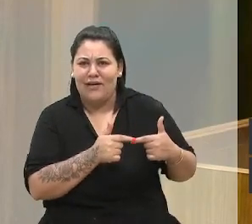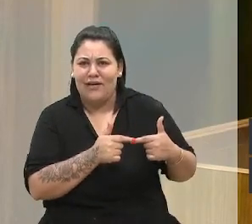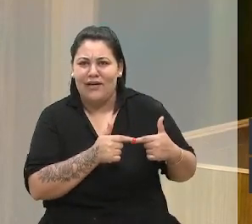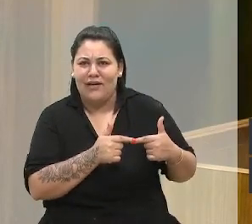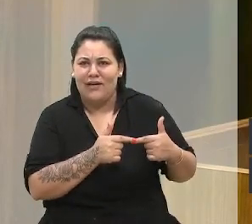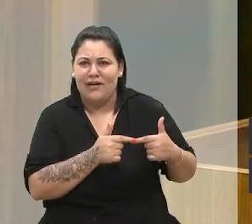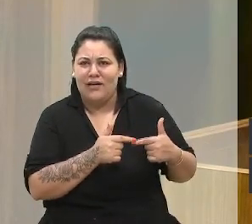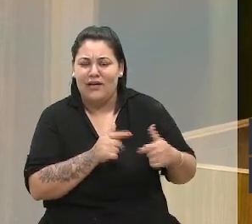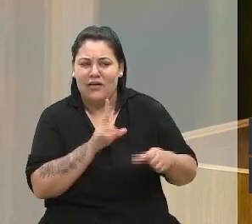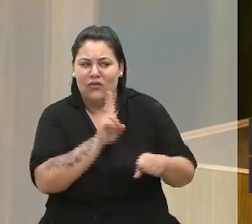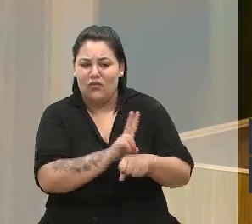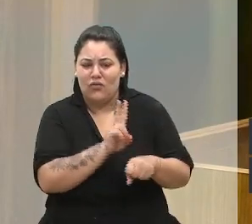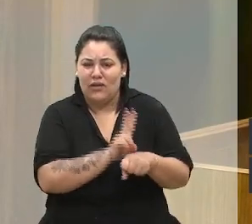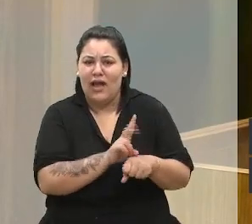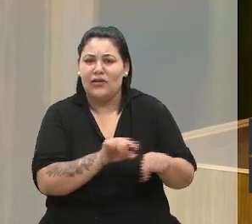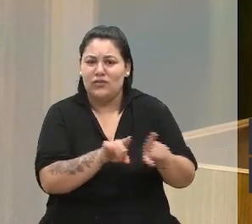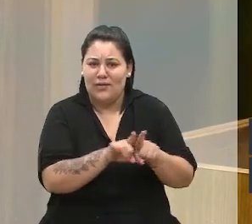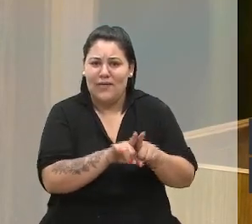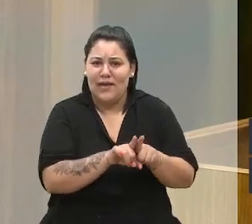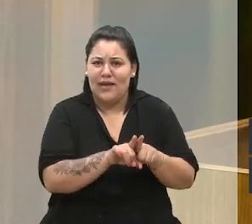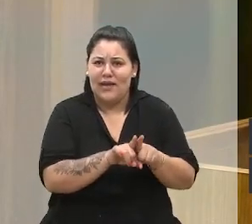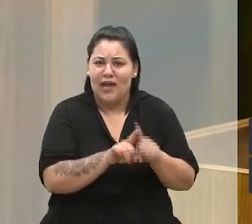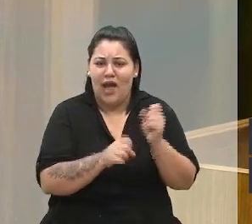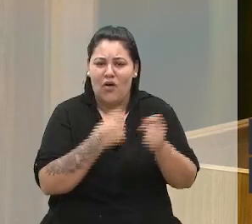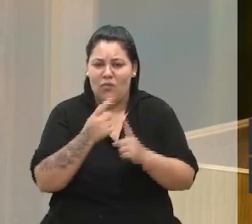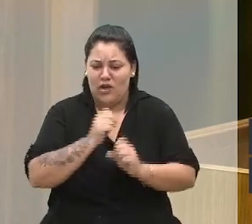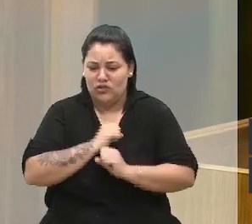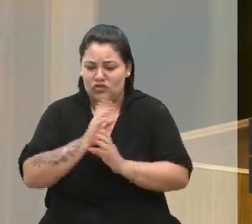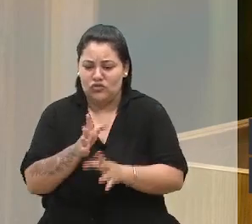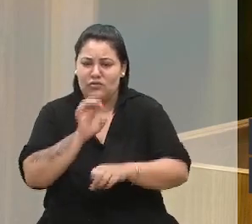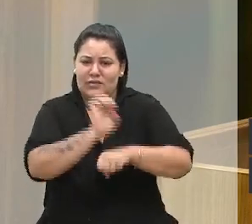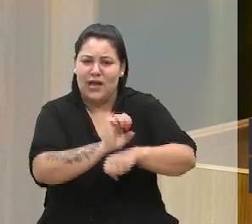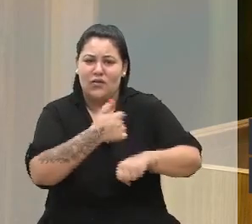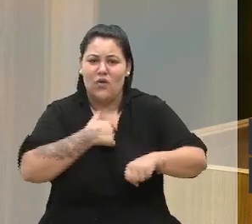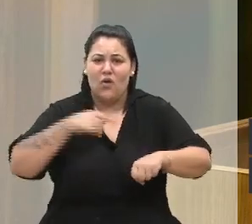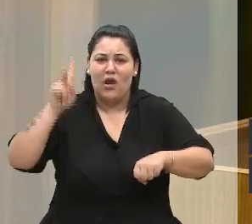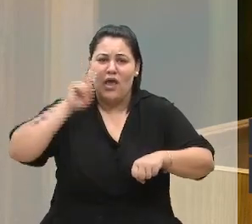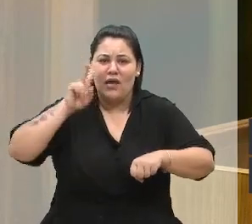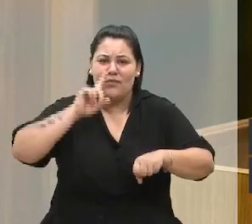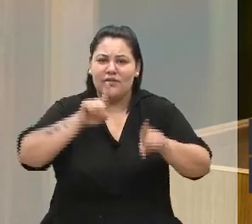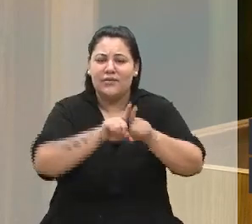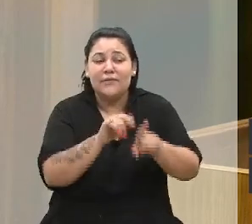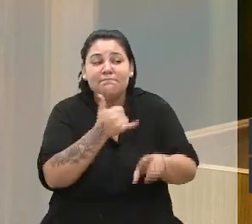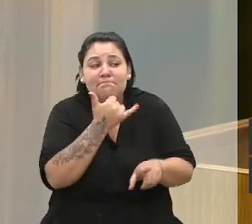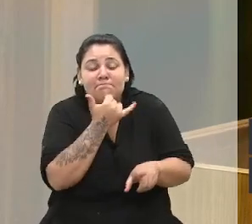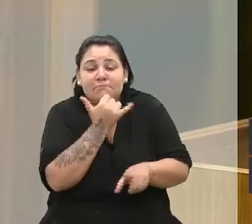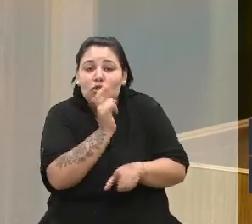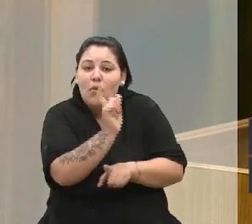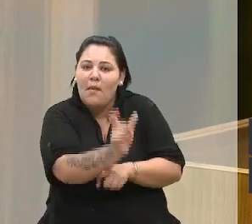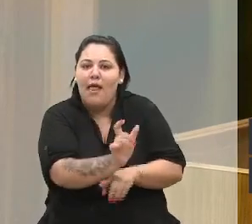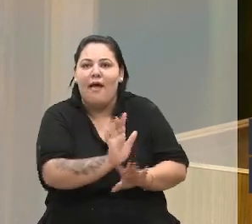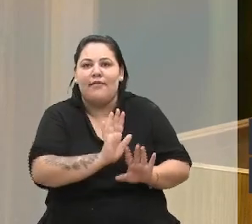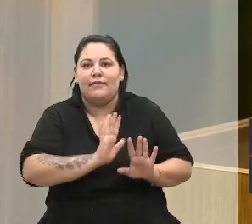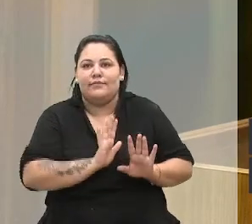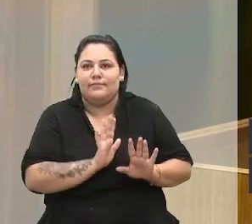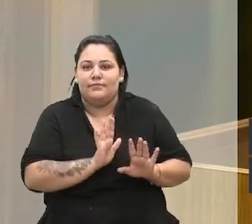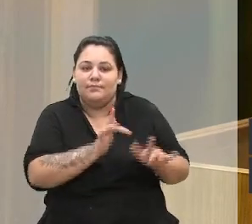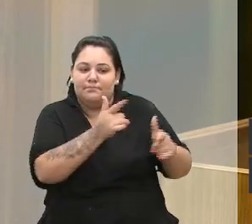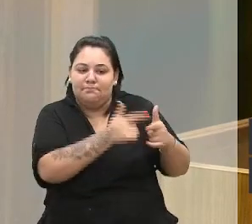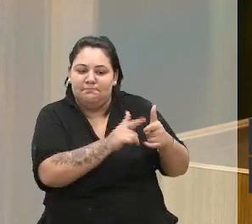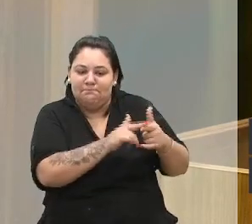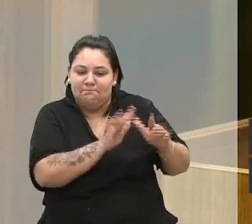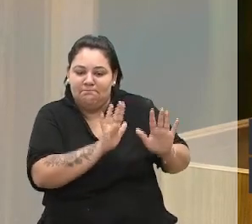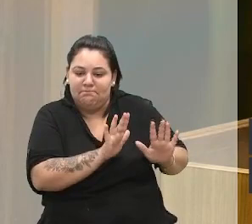na cuidadoria, né, alguma ação do Estado, eu lembro do senhor, com o perdão da palavra, por uma questão